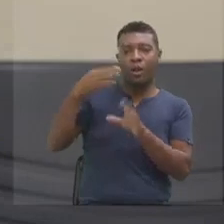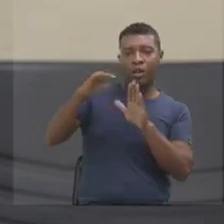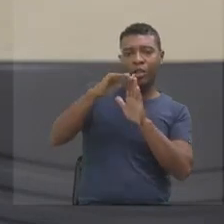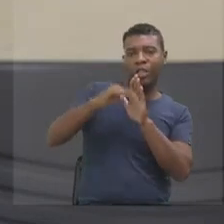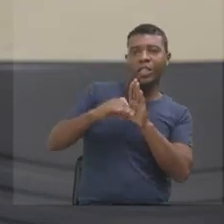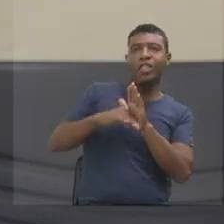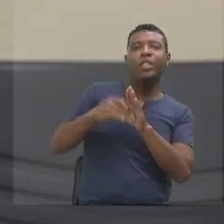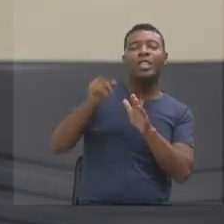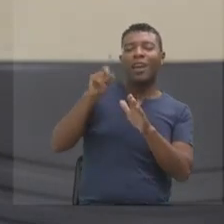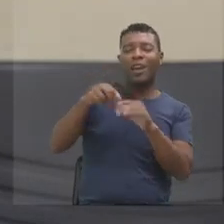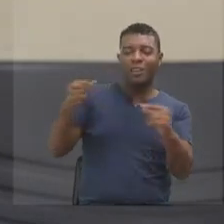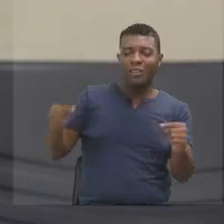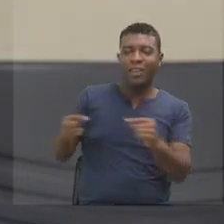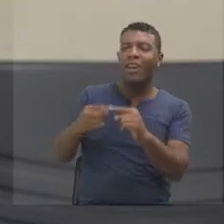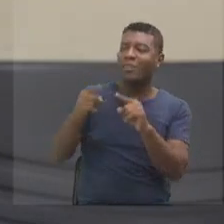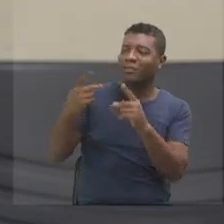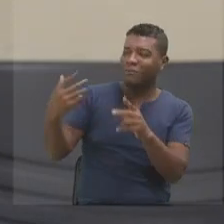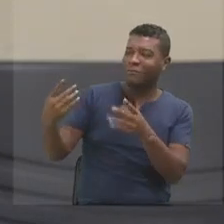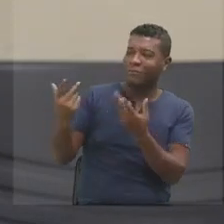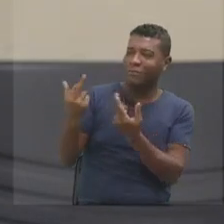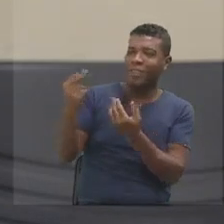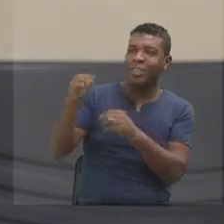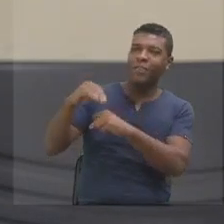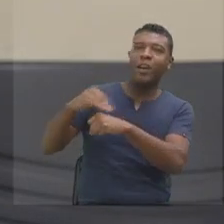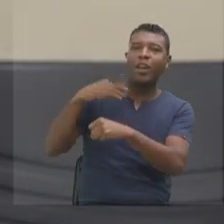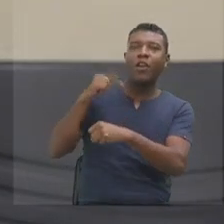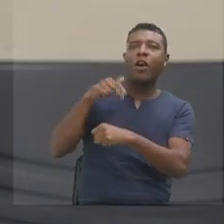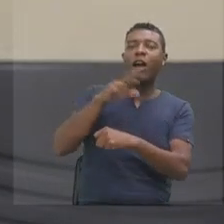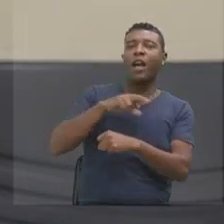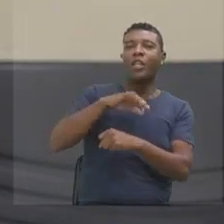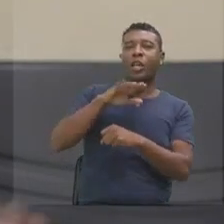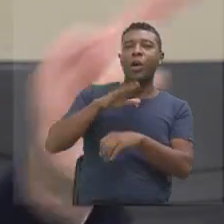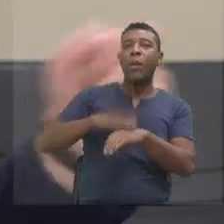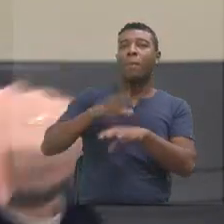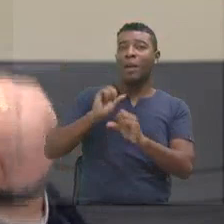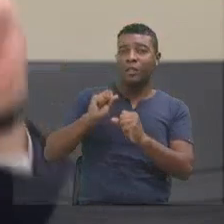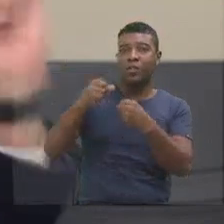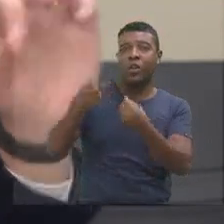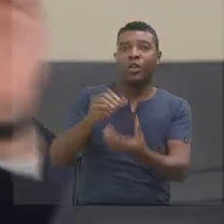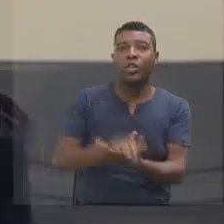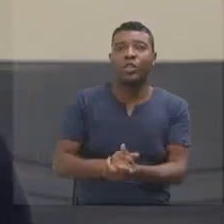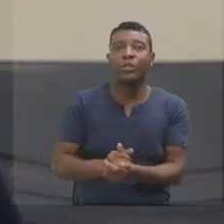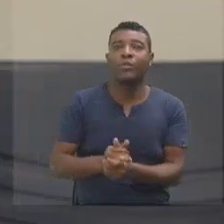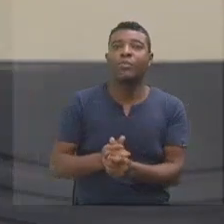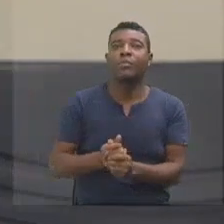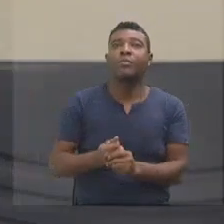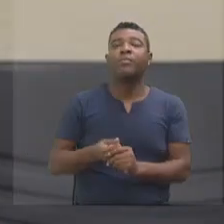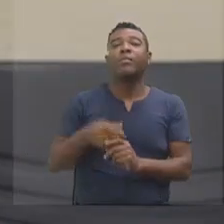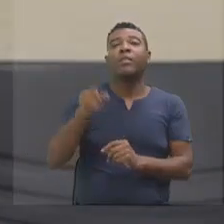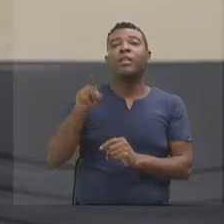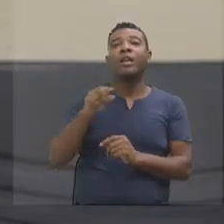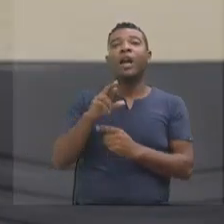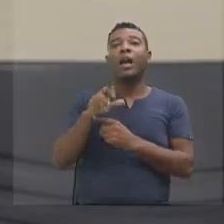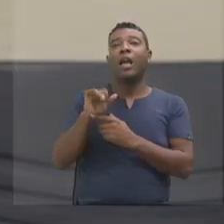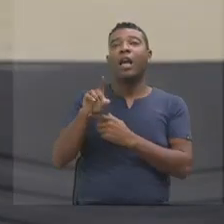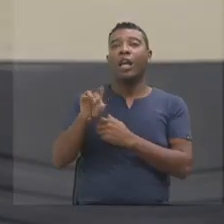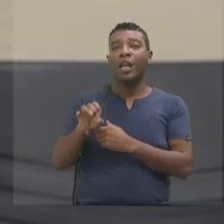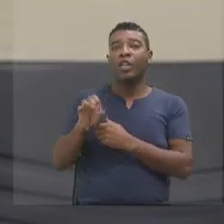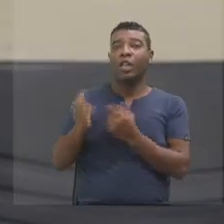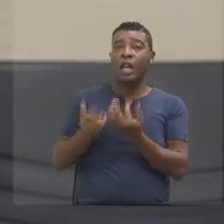você traz aqui para mim teremos aí a Noroeste ainda mais fortalecida aí os Queimados rede de Queimados veio